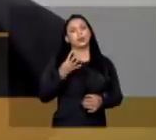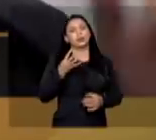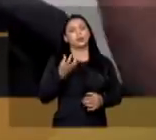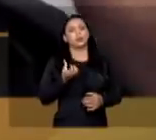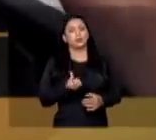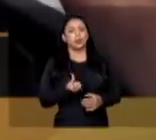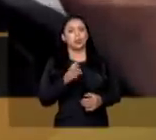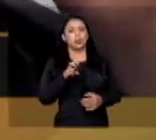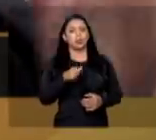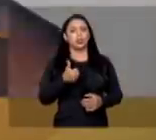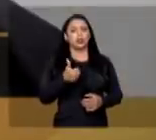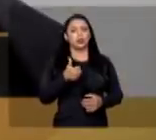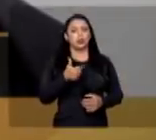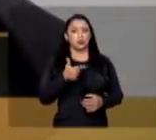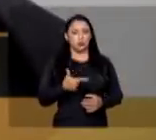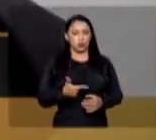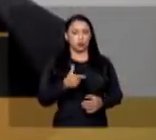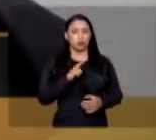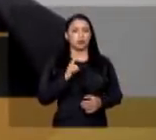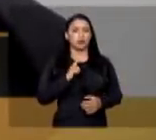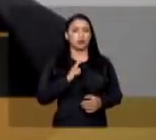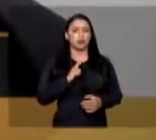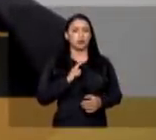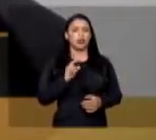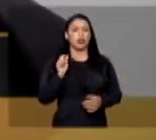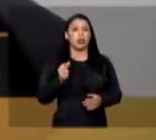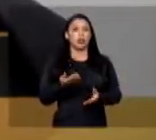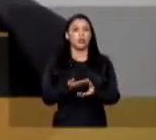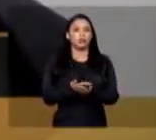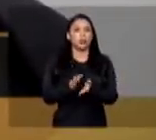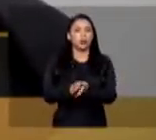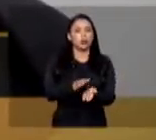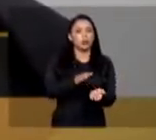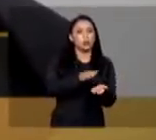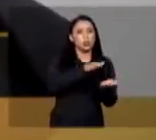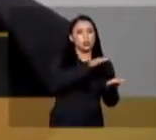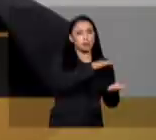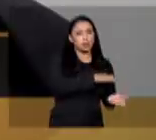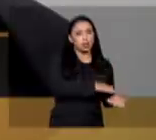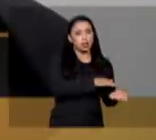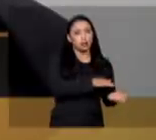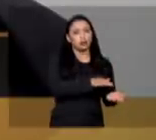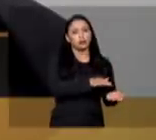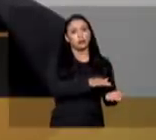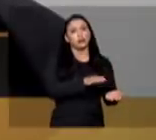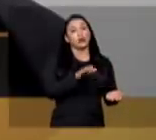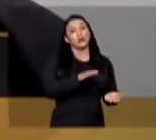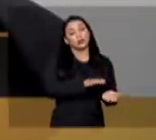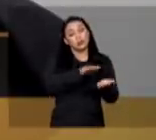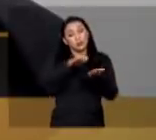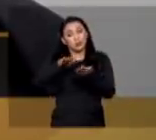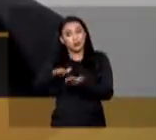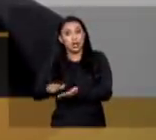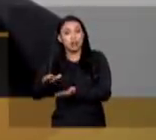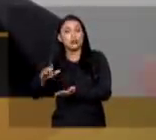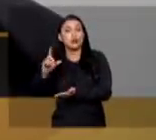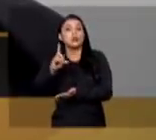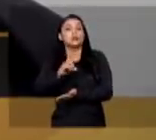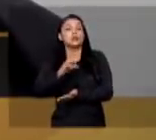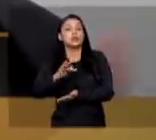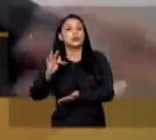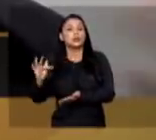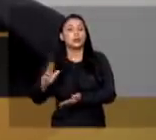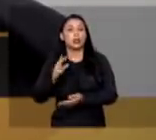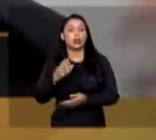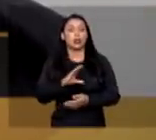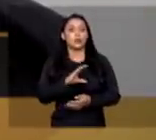50.46.512, determinando-se entre os efeitos correlatos a remessa dos autos à sessão judiciária do Distrito Federal. A ordem